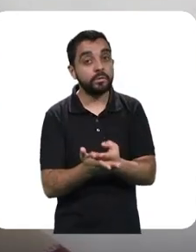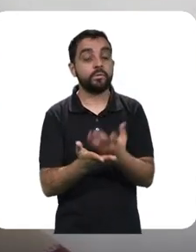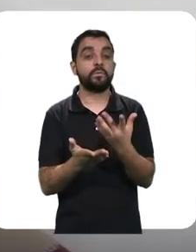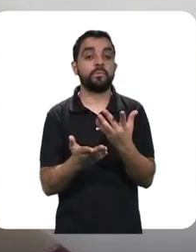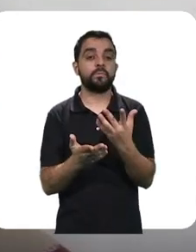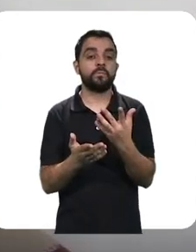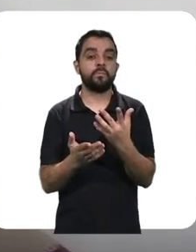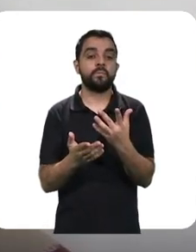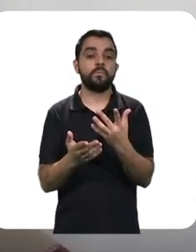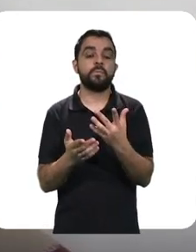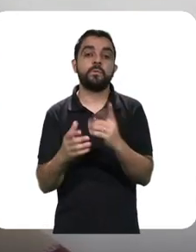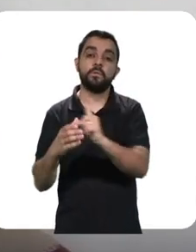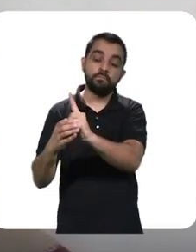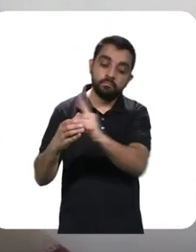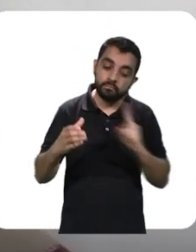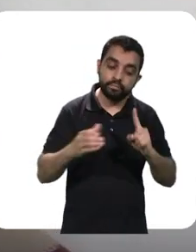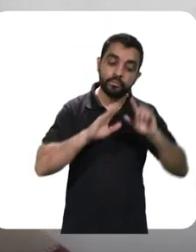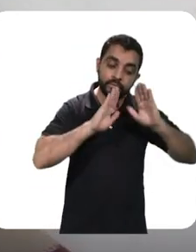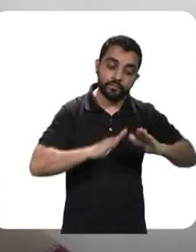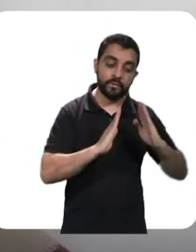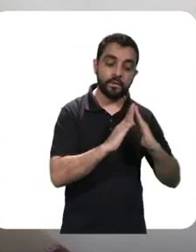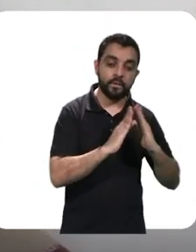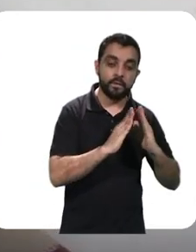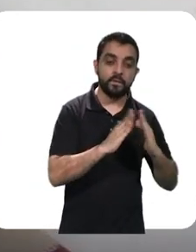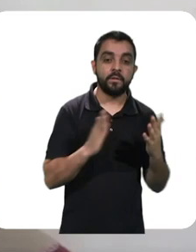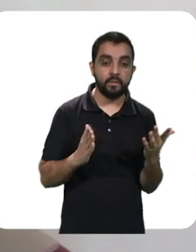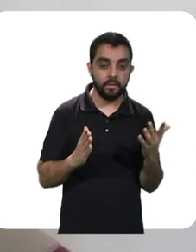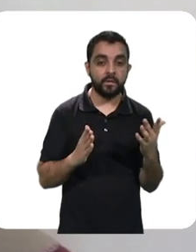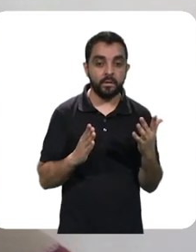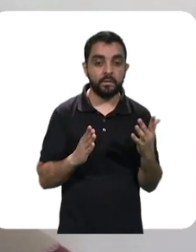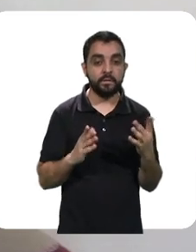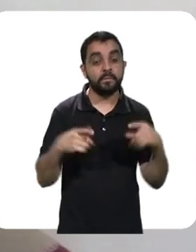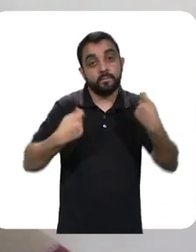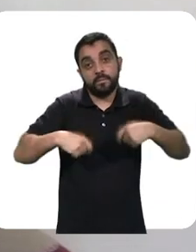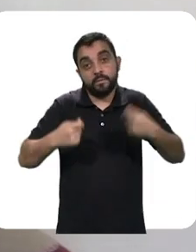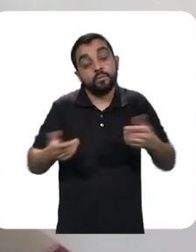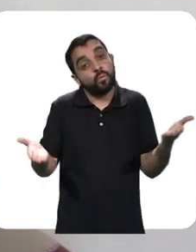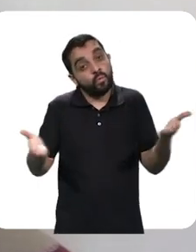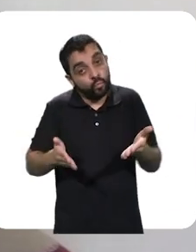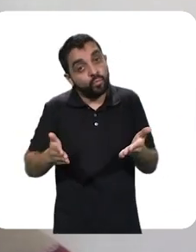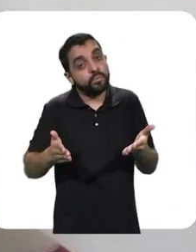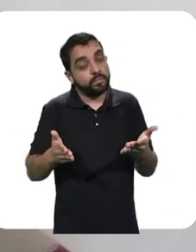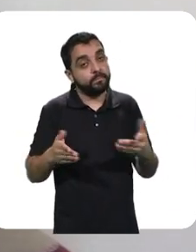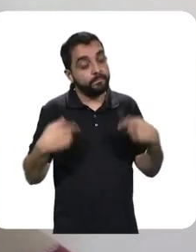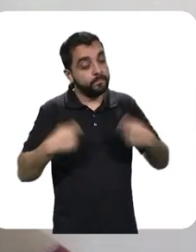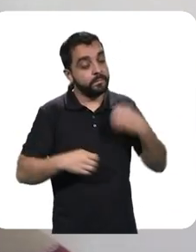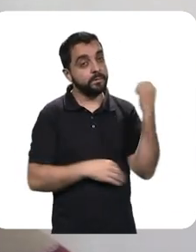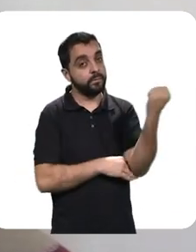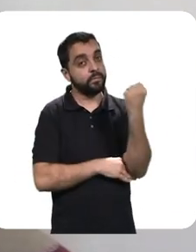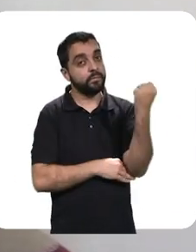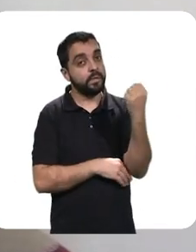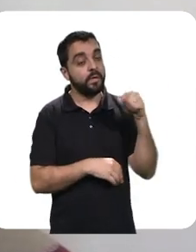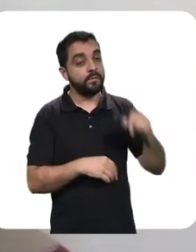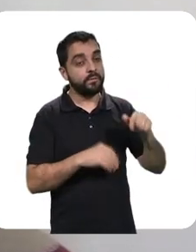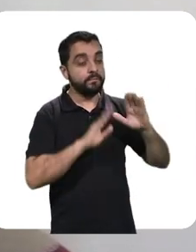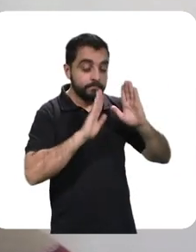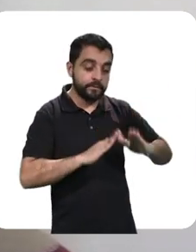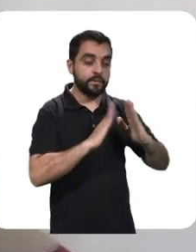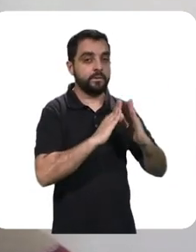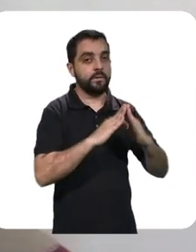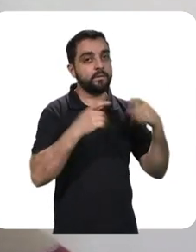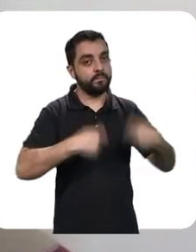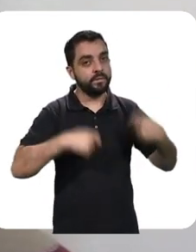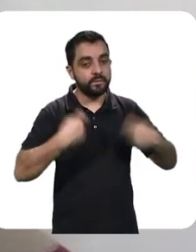Eu acredito no isolamento precoce, eu não sei mais se a gente fala em precoce no momento que nós estamos hoje, mas eu acho que já é